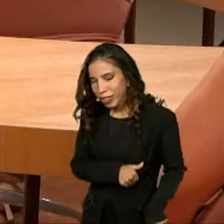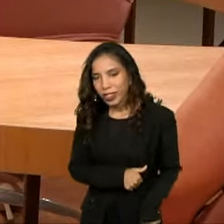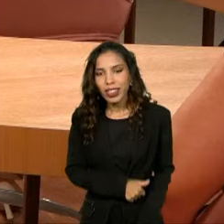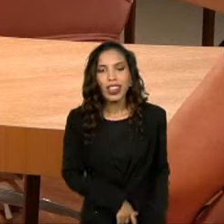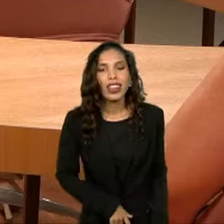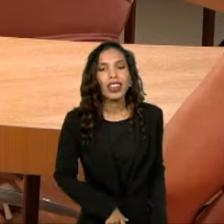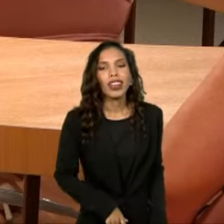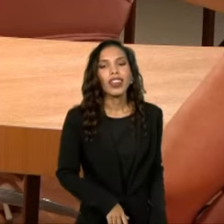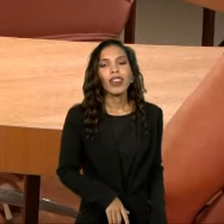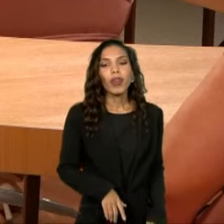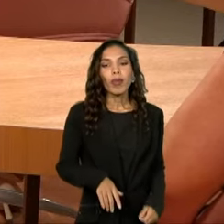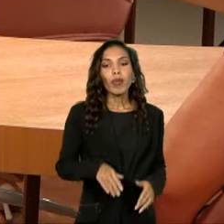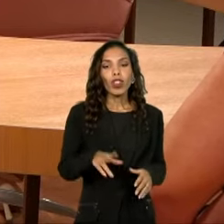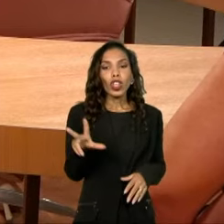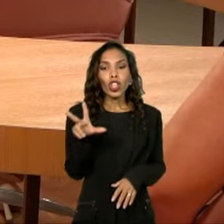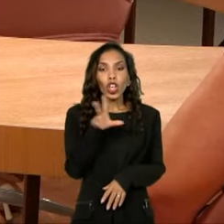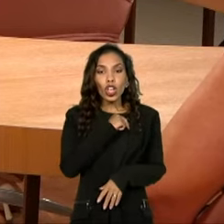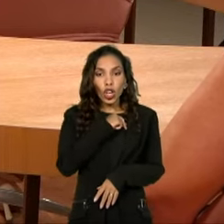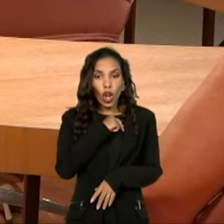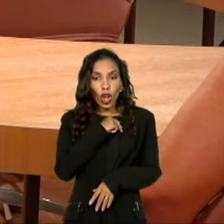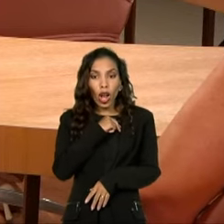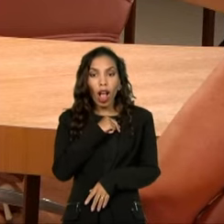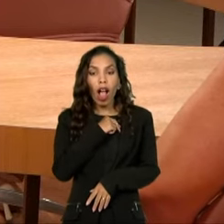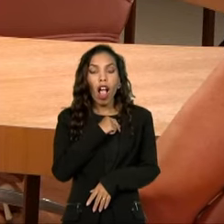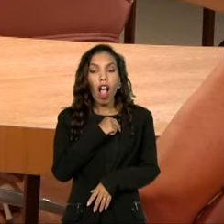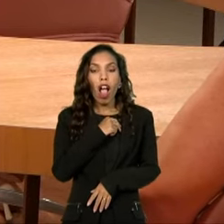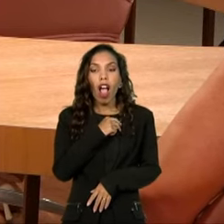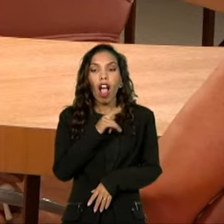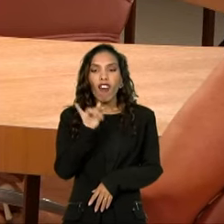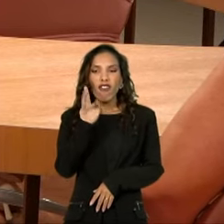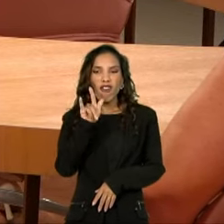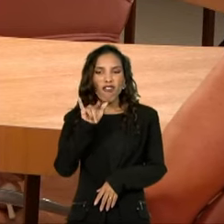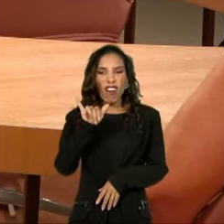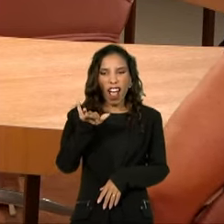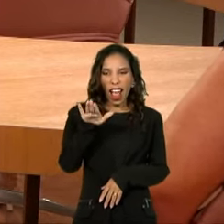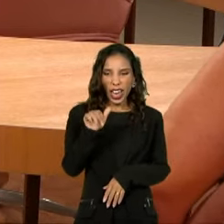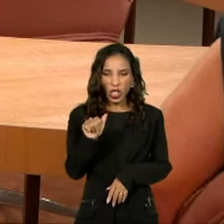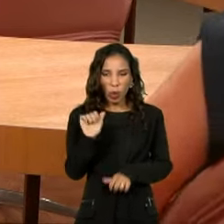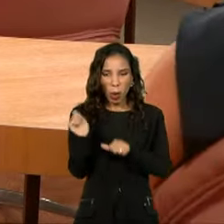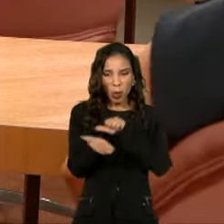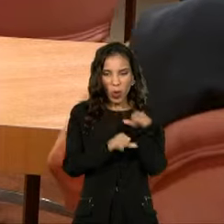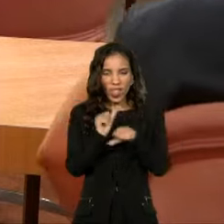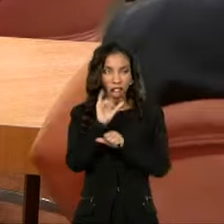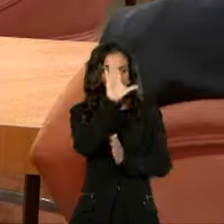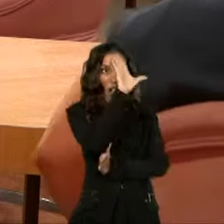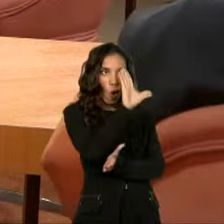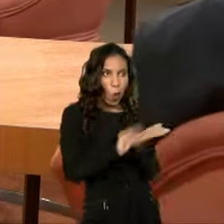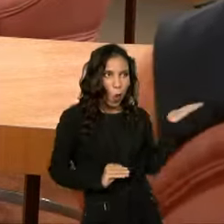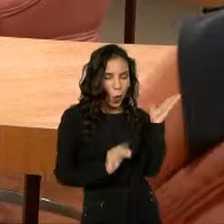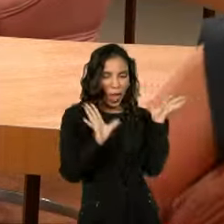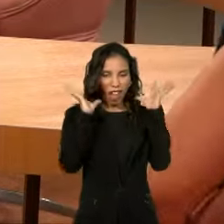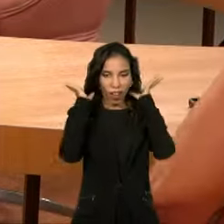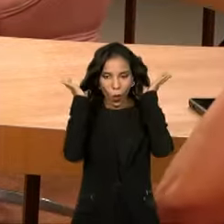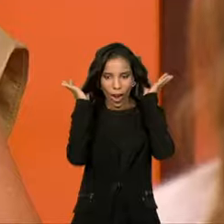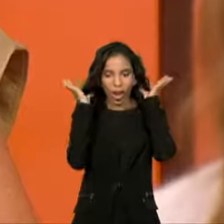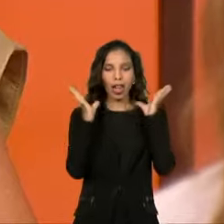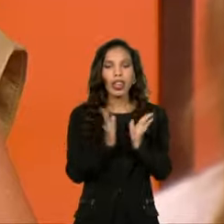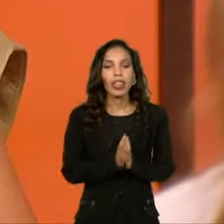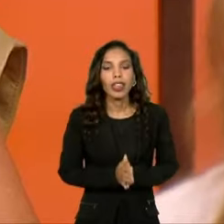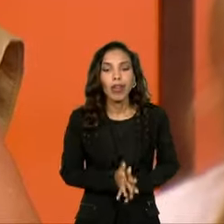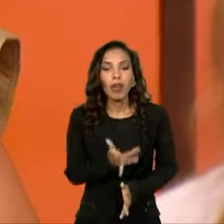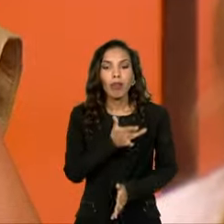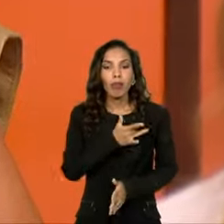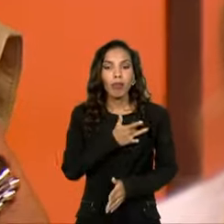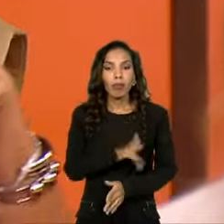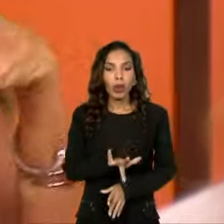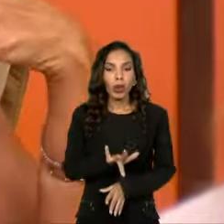Você acabou de falar do hit. Nossa, olha, cada vez que a Fátima mudava o cabelo, eu imitava. Olha. Sabe que a pena era quando a